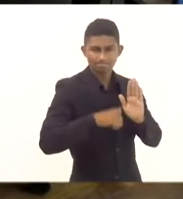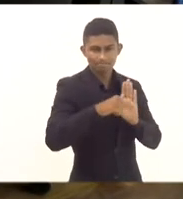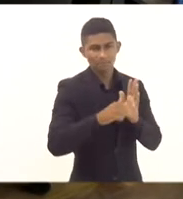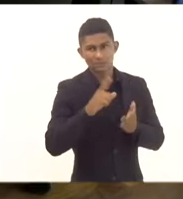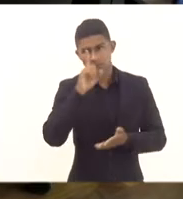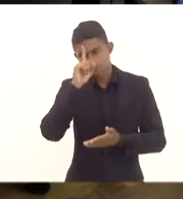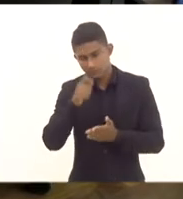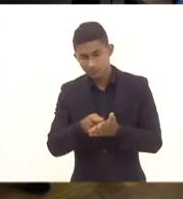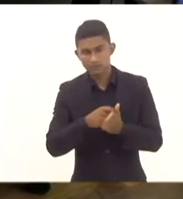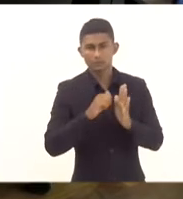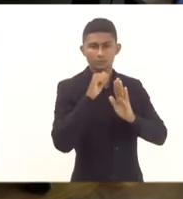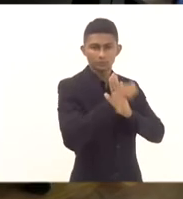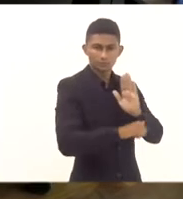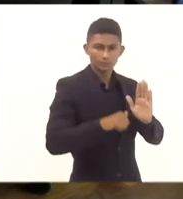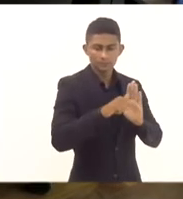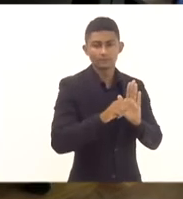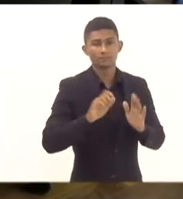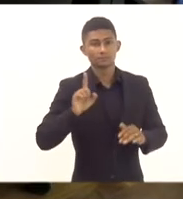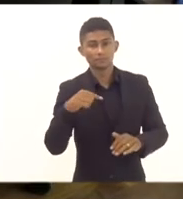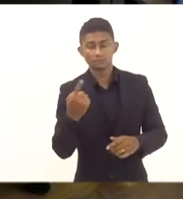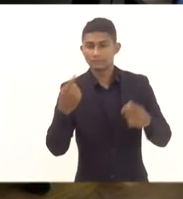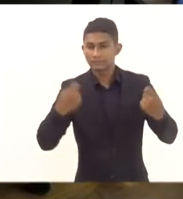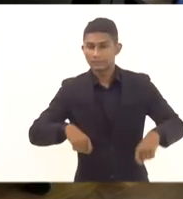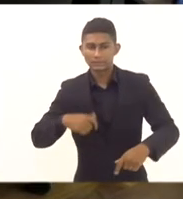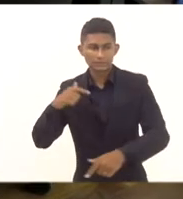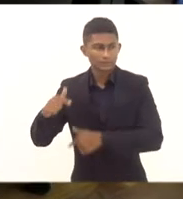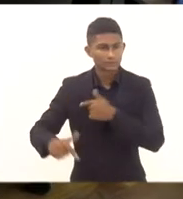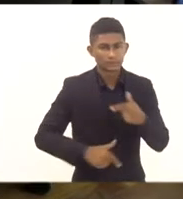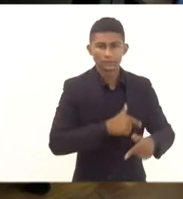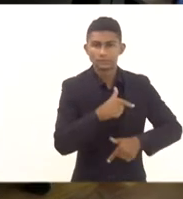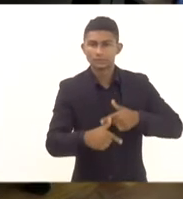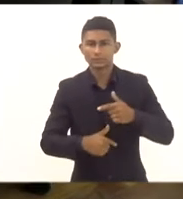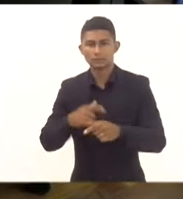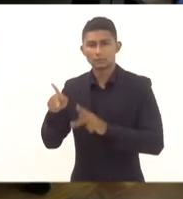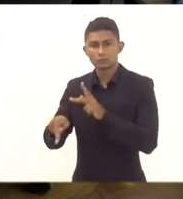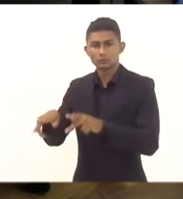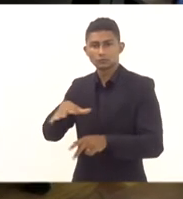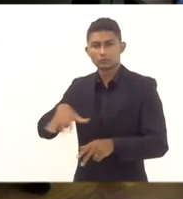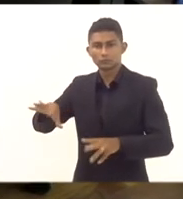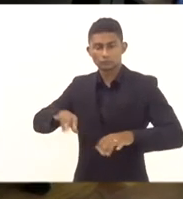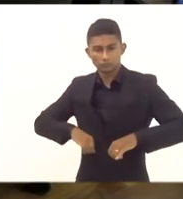enfim décimos atender a população atingida